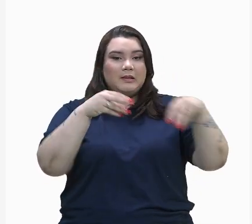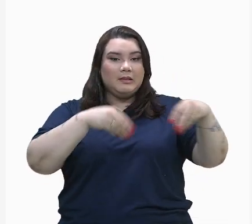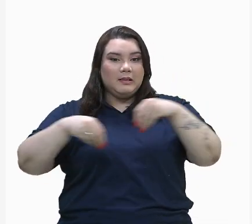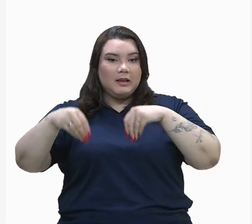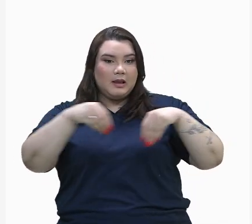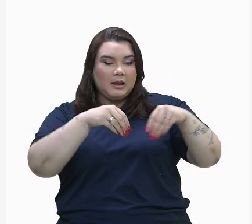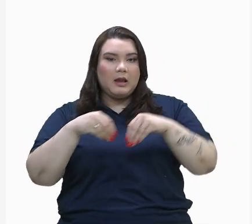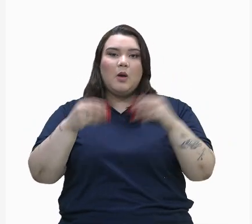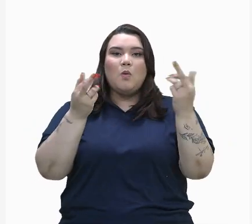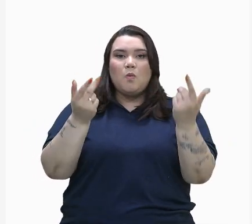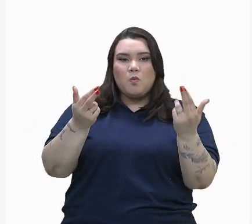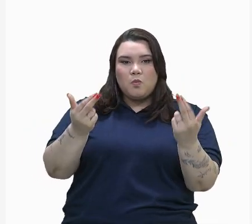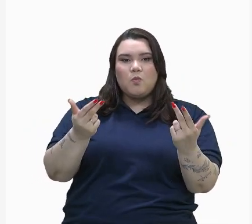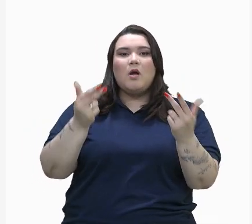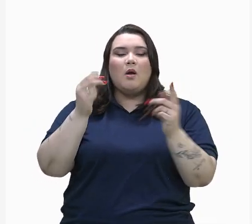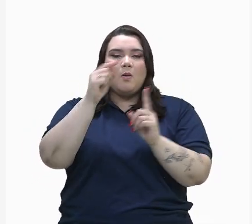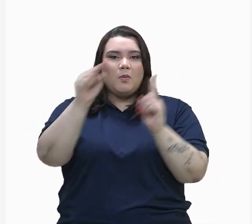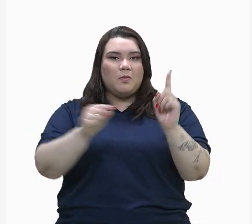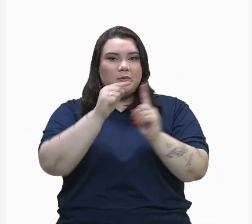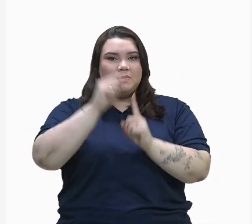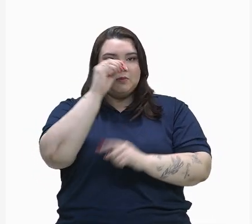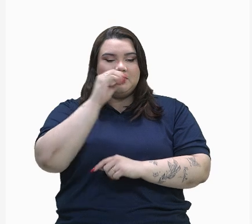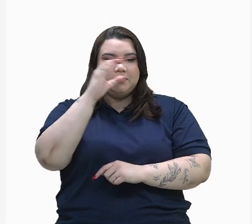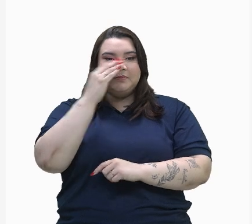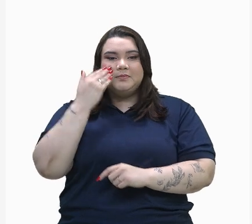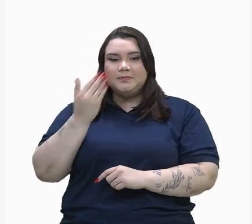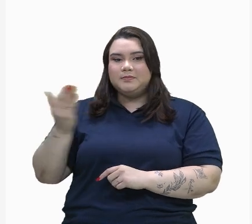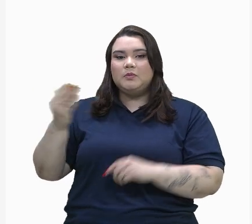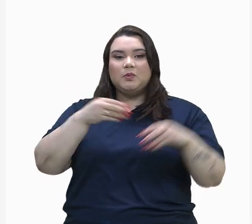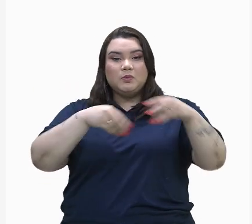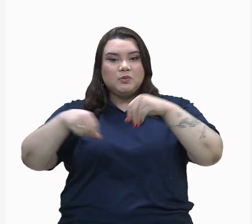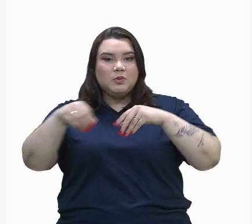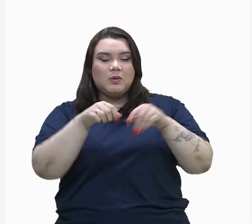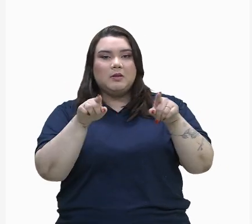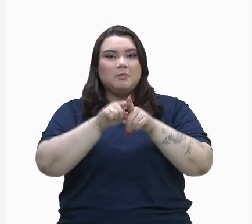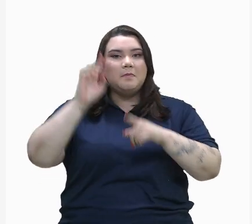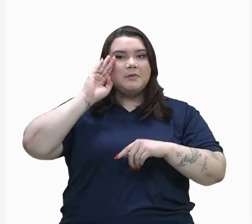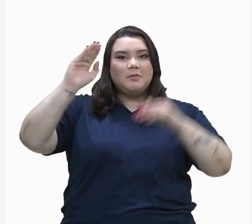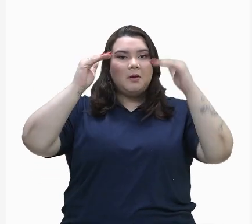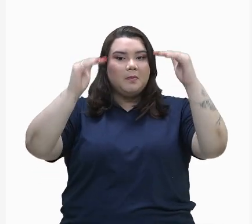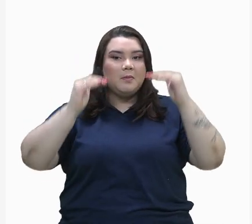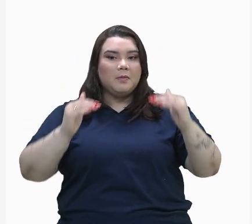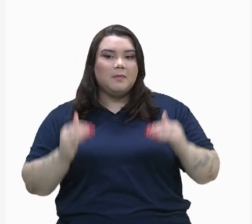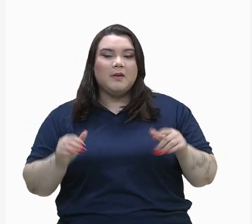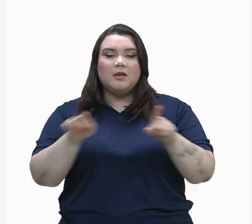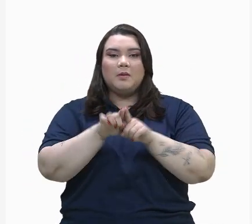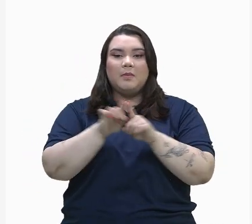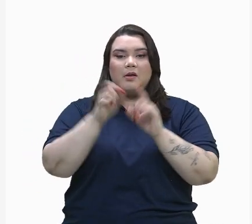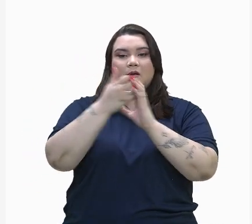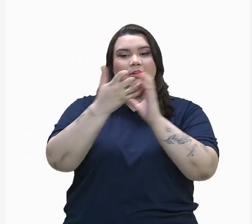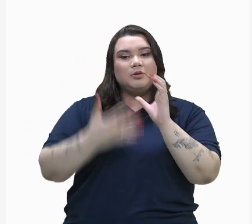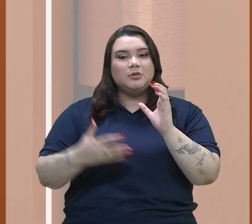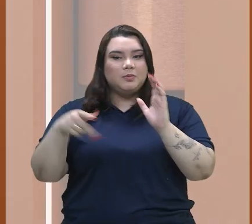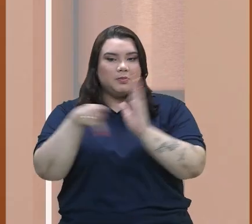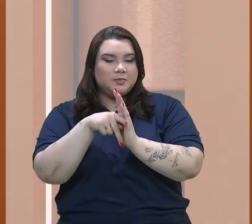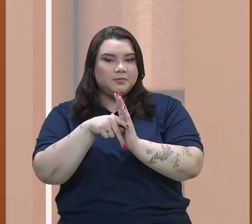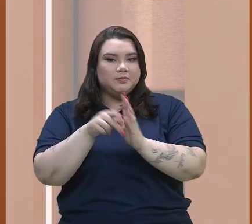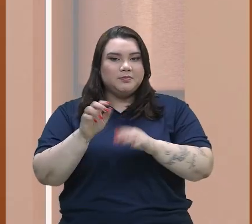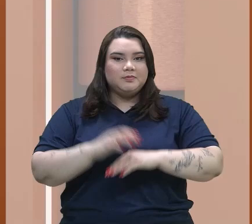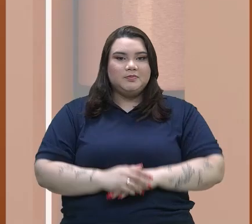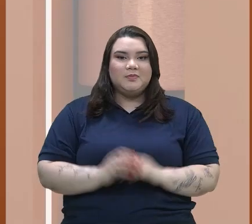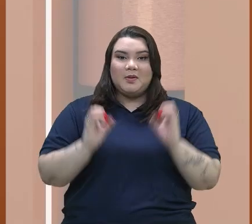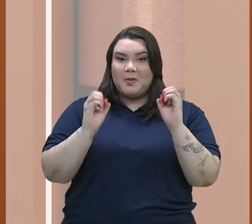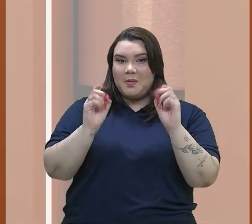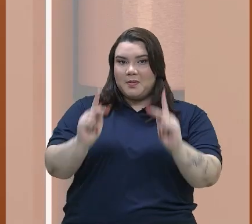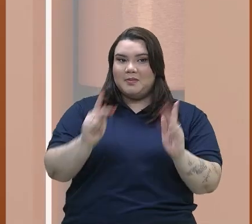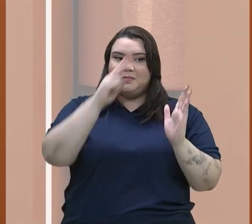é o mesmo que está descrito lá no objeto de conhecimento, tá? O solo e as suas principais camadas, classificação do solo.